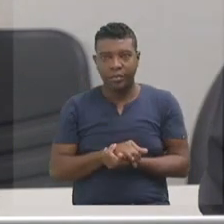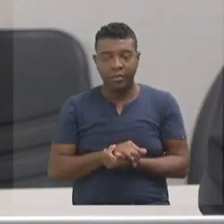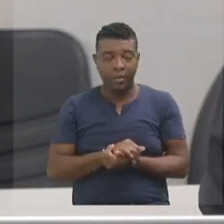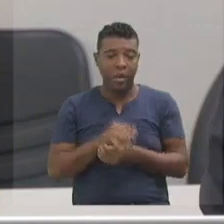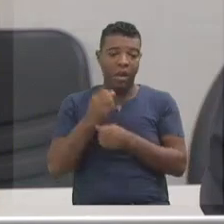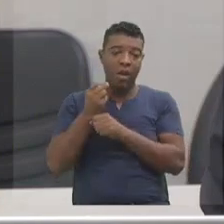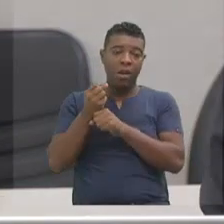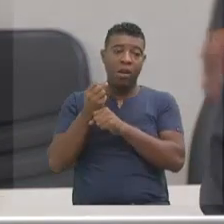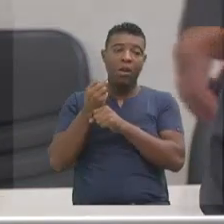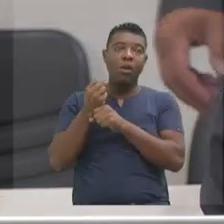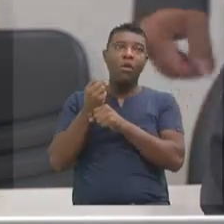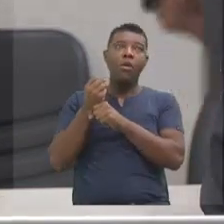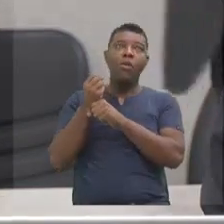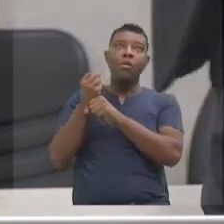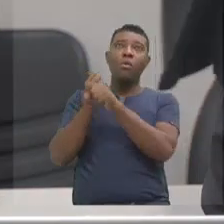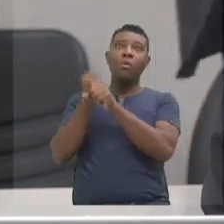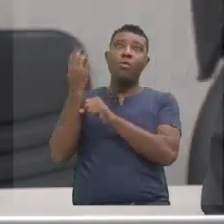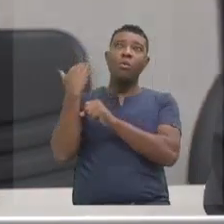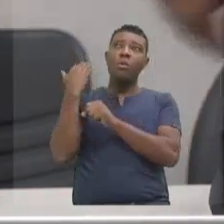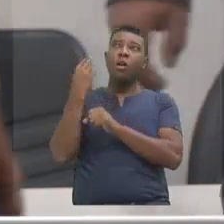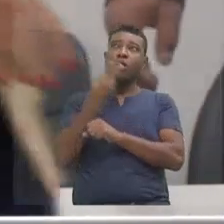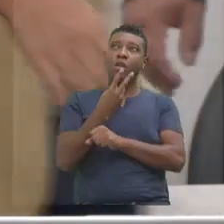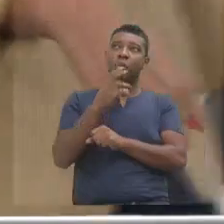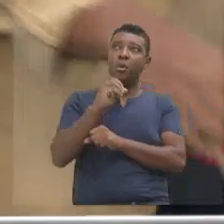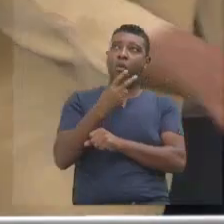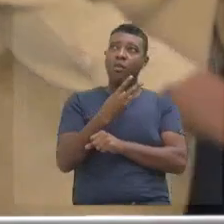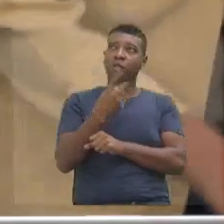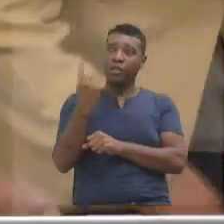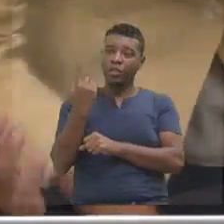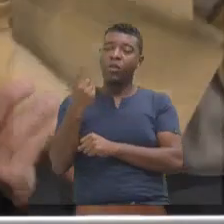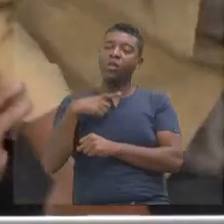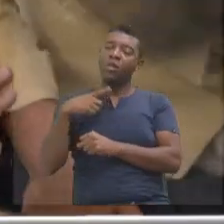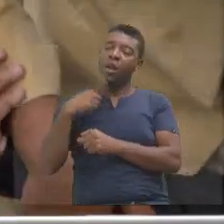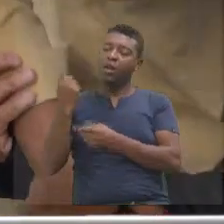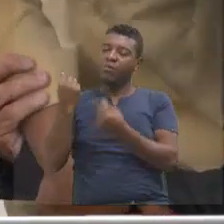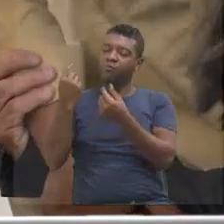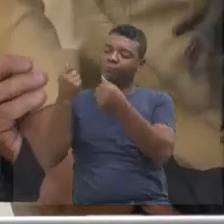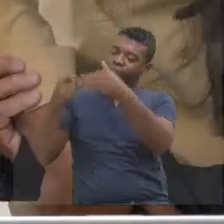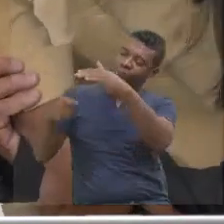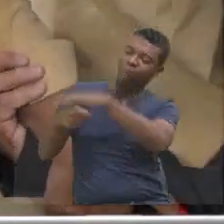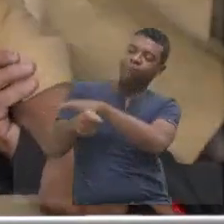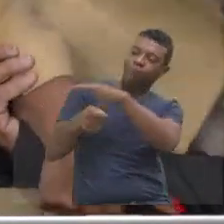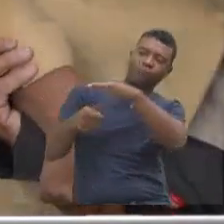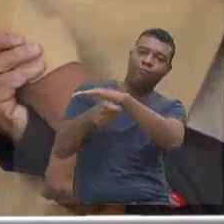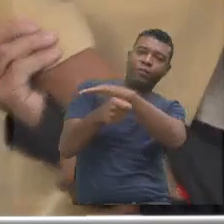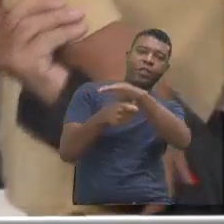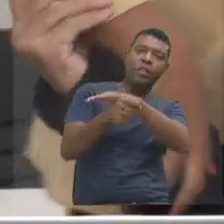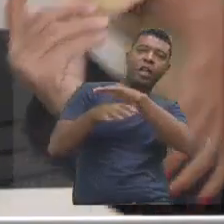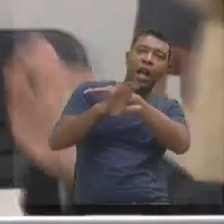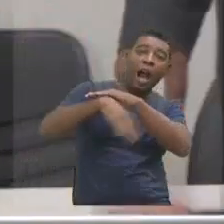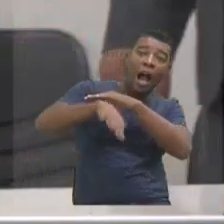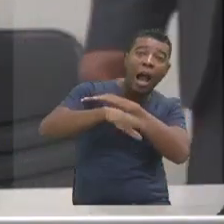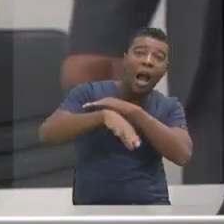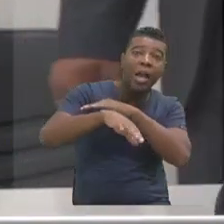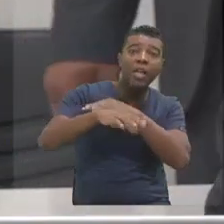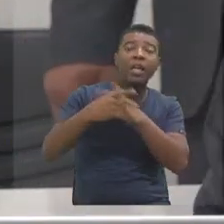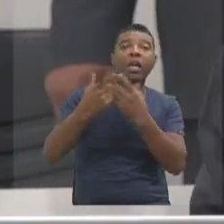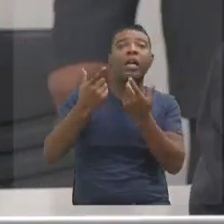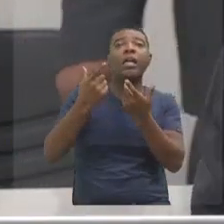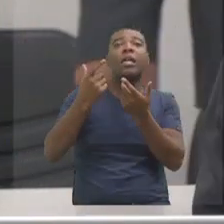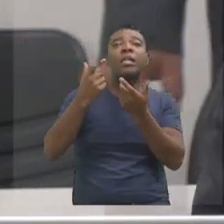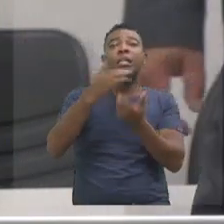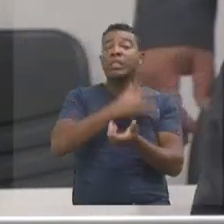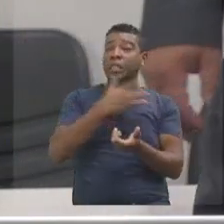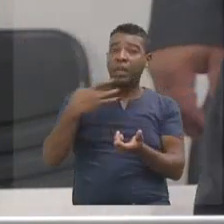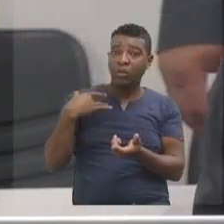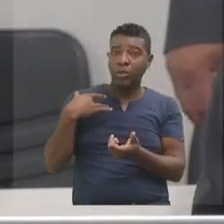vários investimentos de saúde eu quero destacar aqui que nós estamos terminando obras